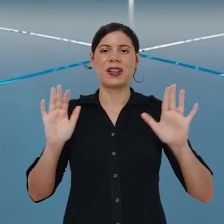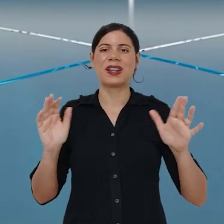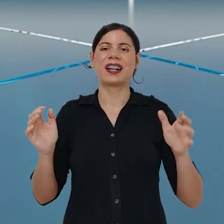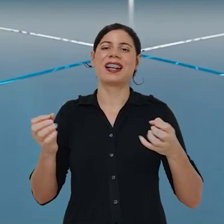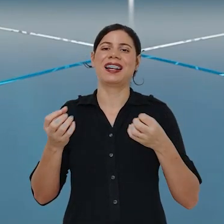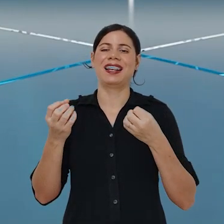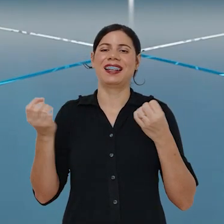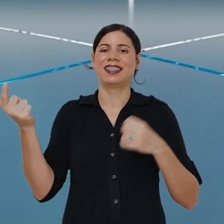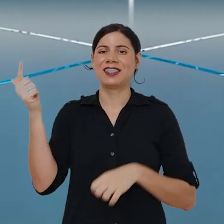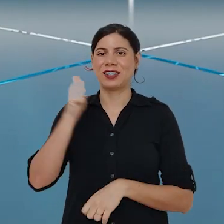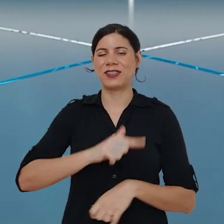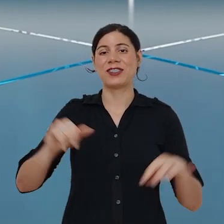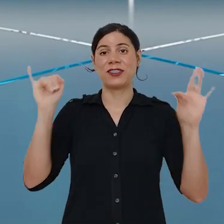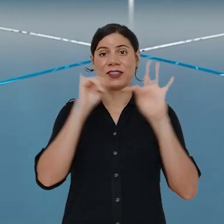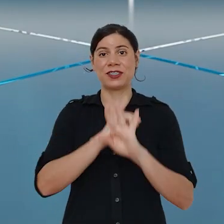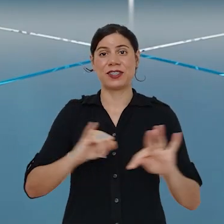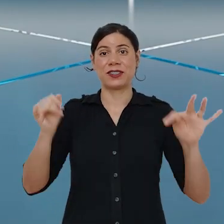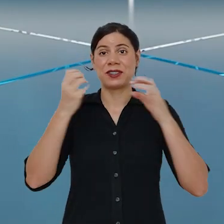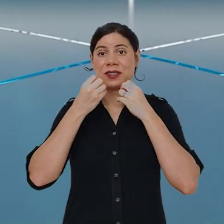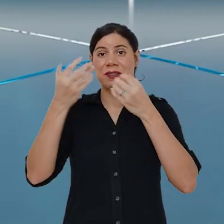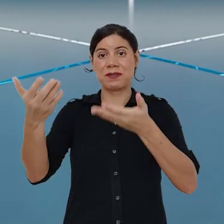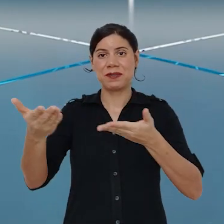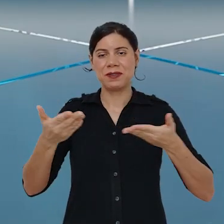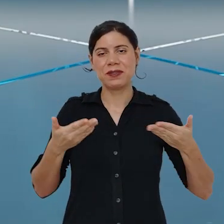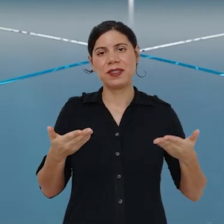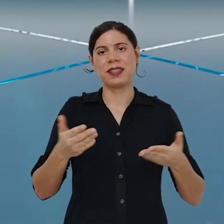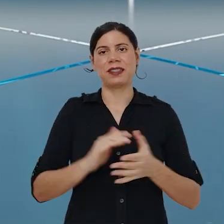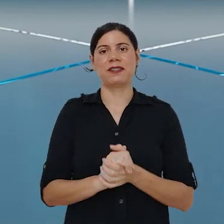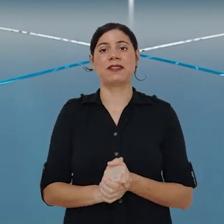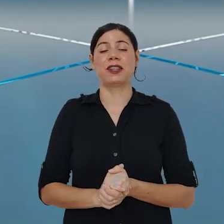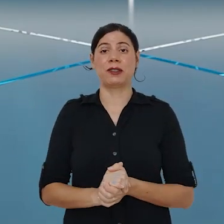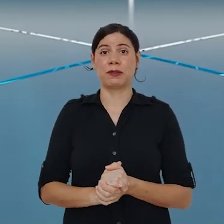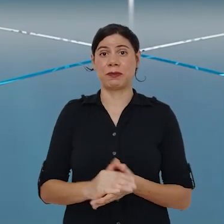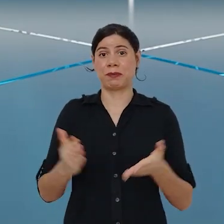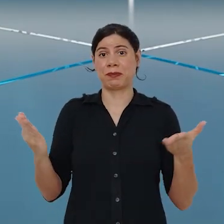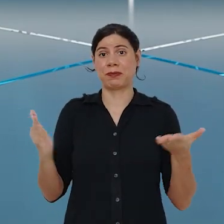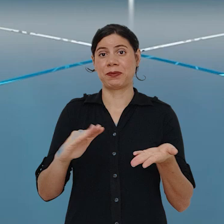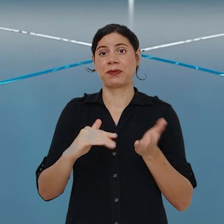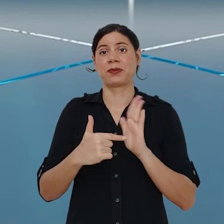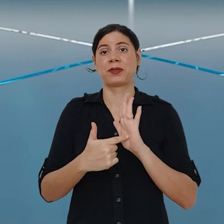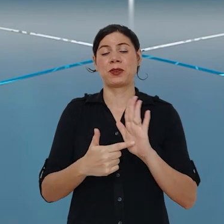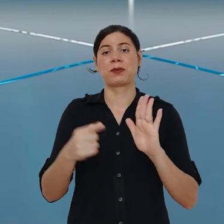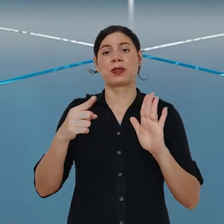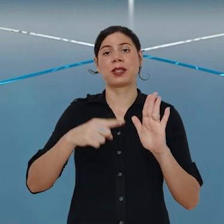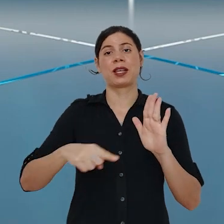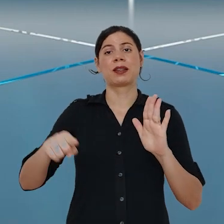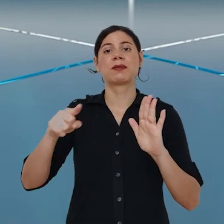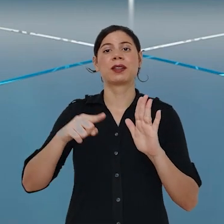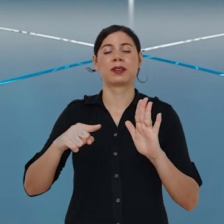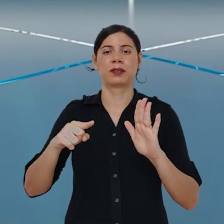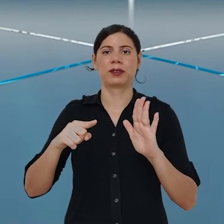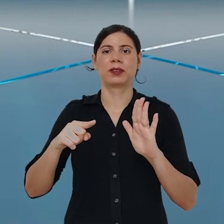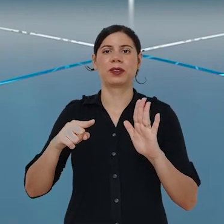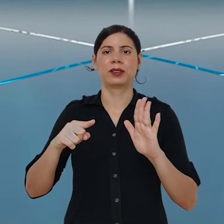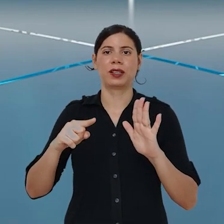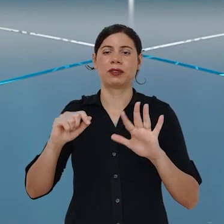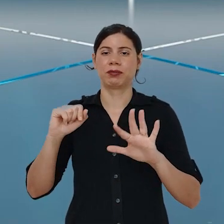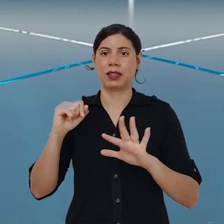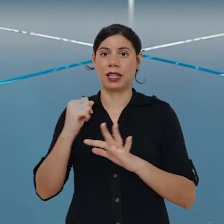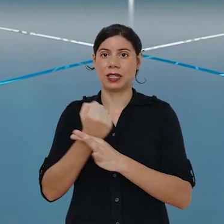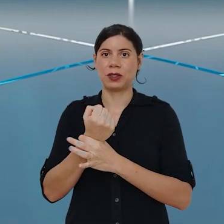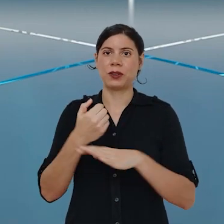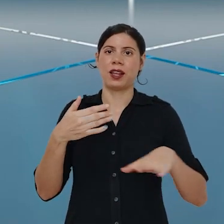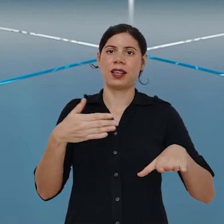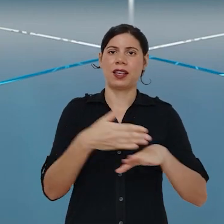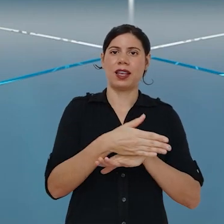Olá, estamos de volta com o Inteiro Teor. Sejam bem-vindos. Nesta edição, o programa apresenta iniciativas para